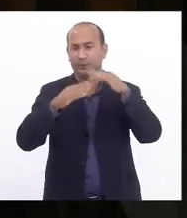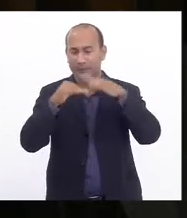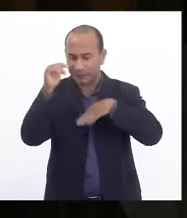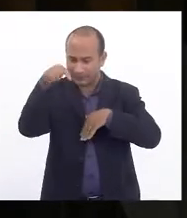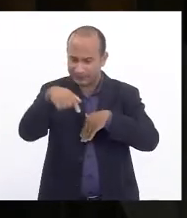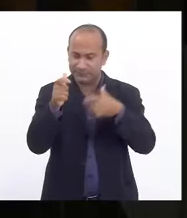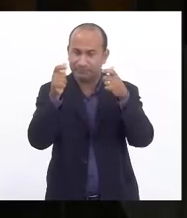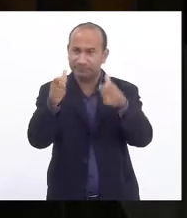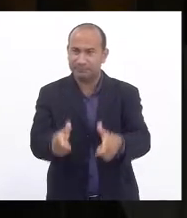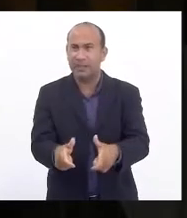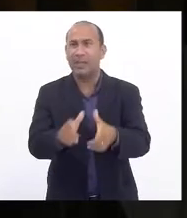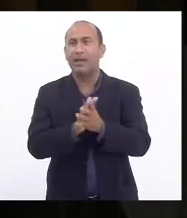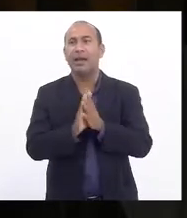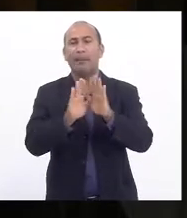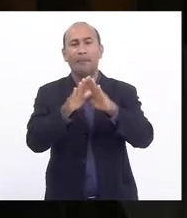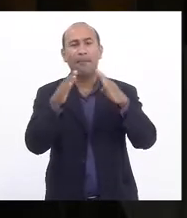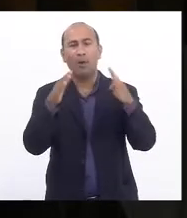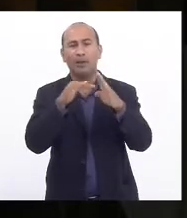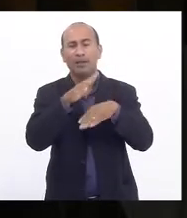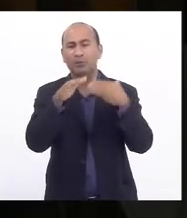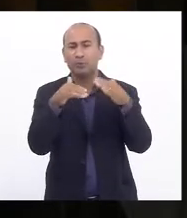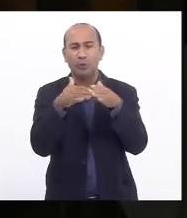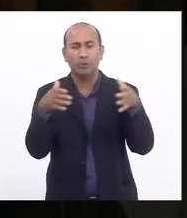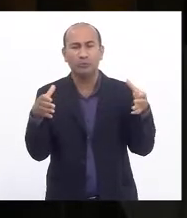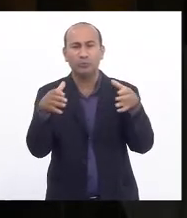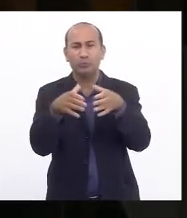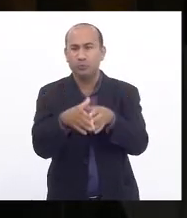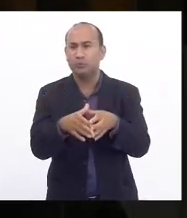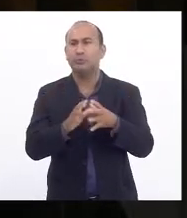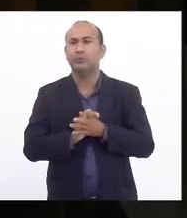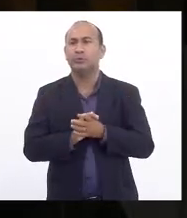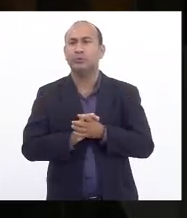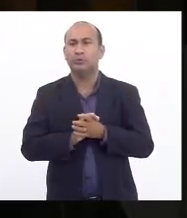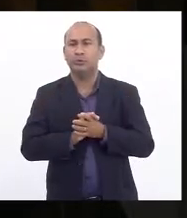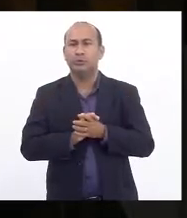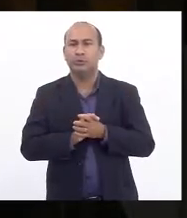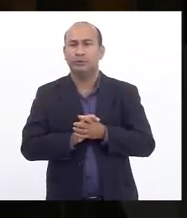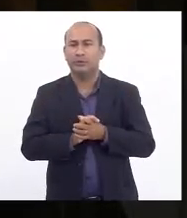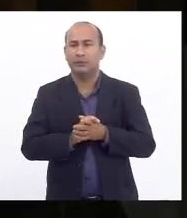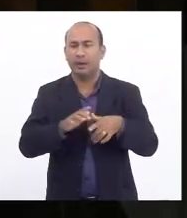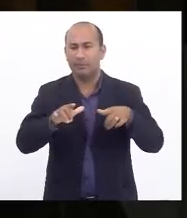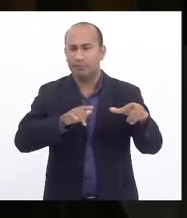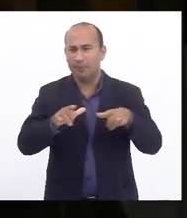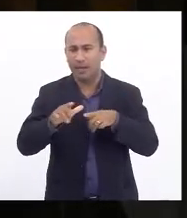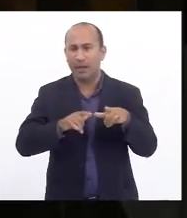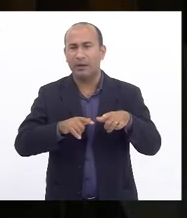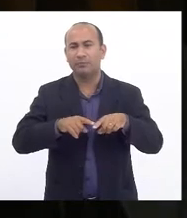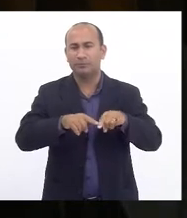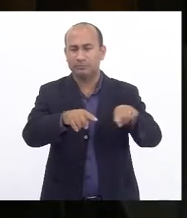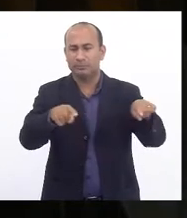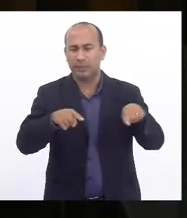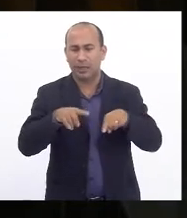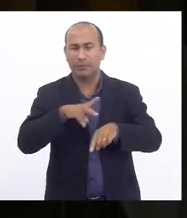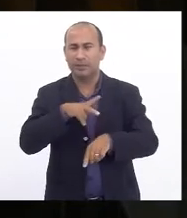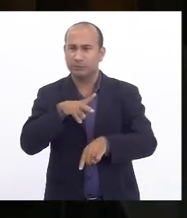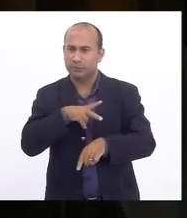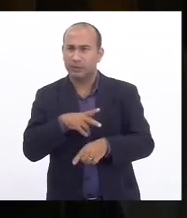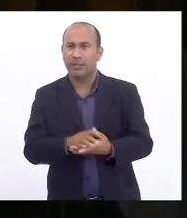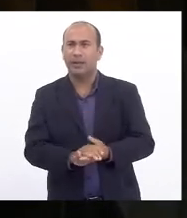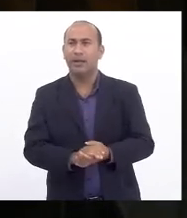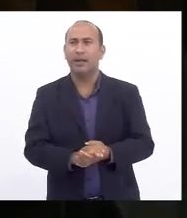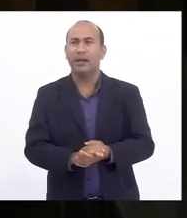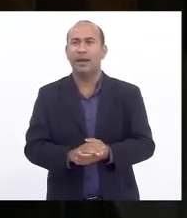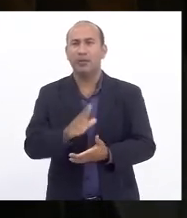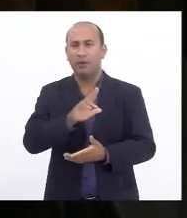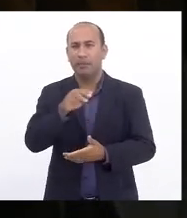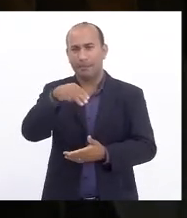então desde a portaria até o time de emendas todos os assessores que trabalham nos gabinetes e nome do nosso